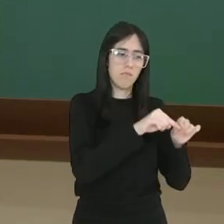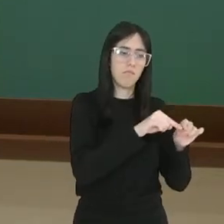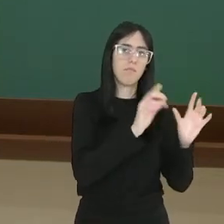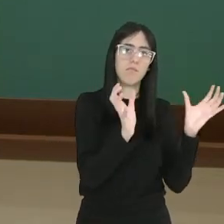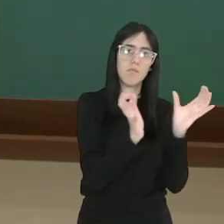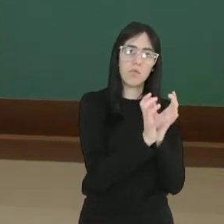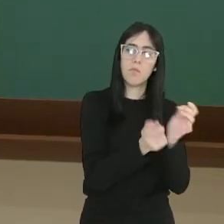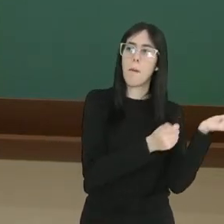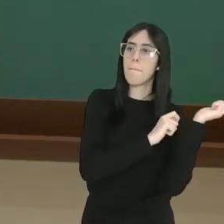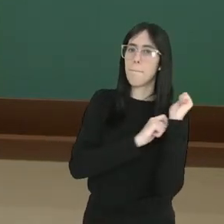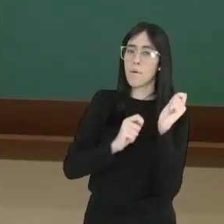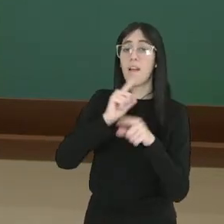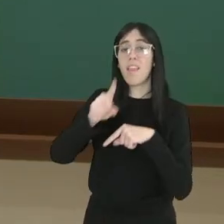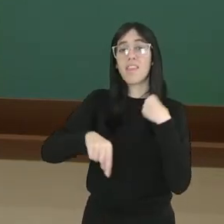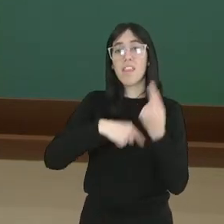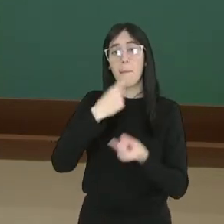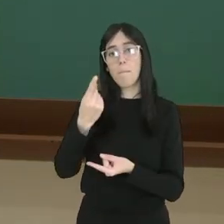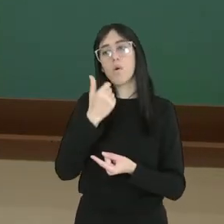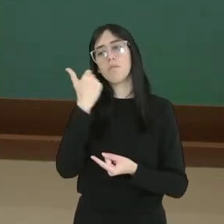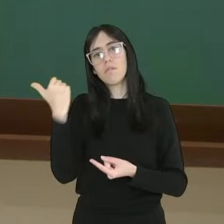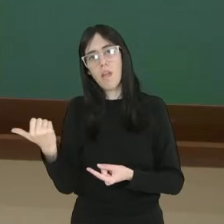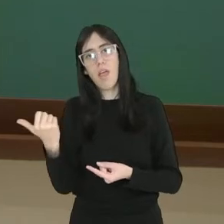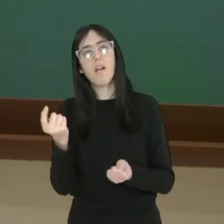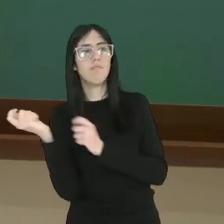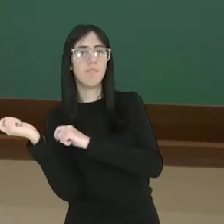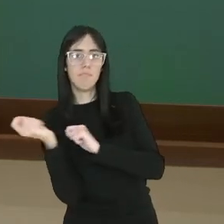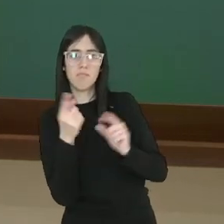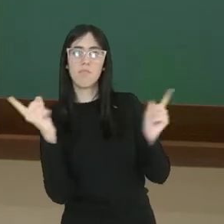atacando, no outro momento eu vou estar só defendendo. Mas como que